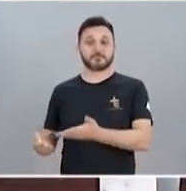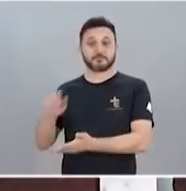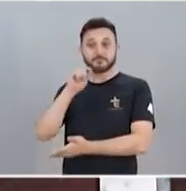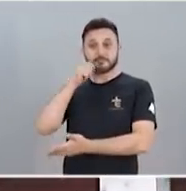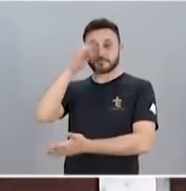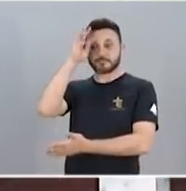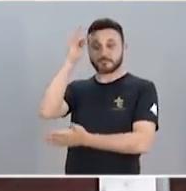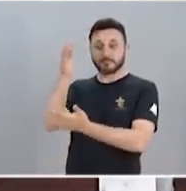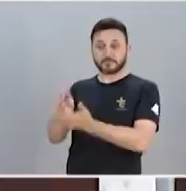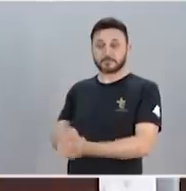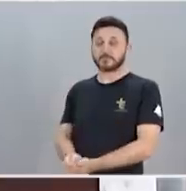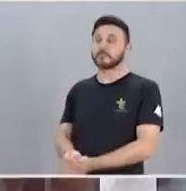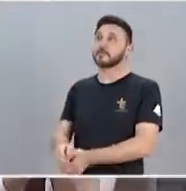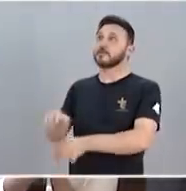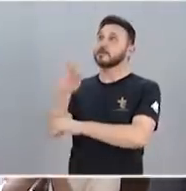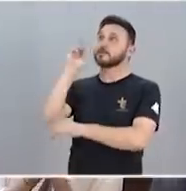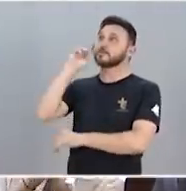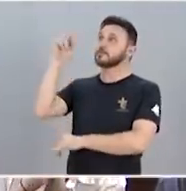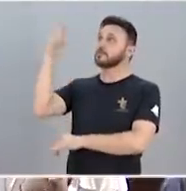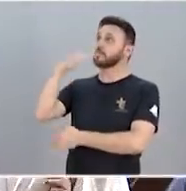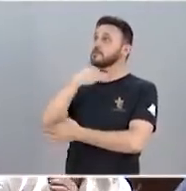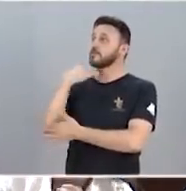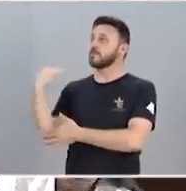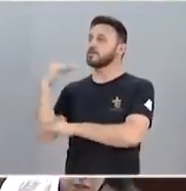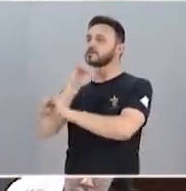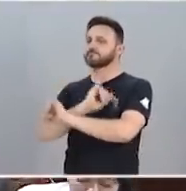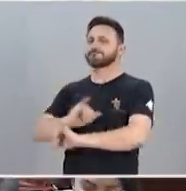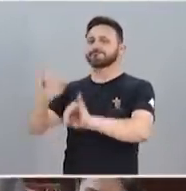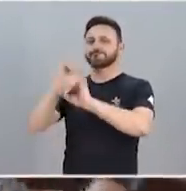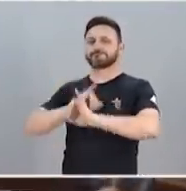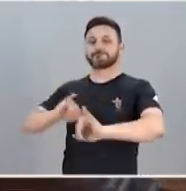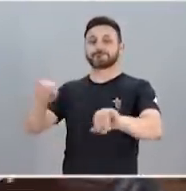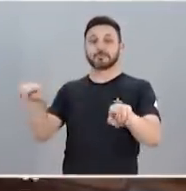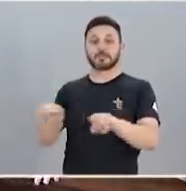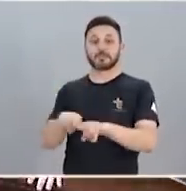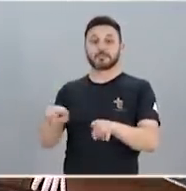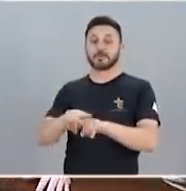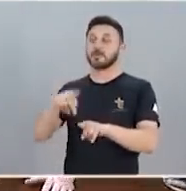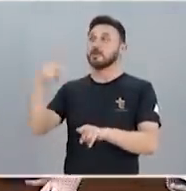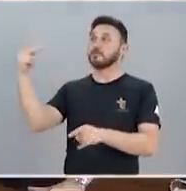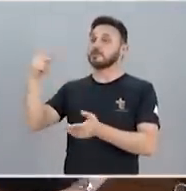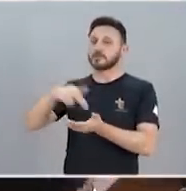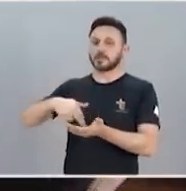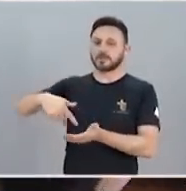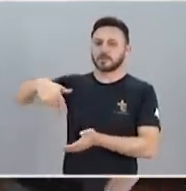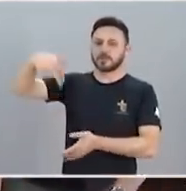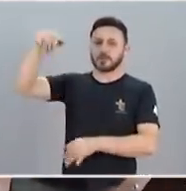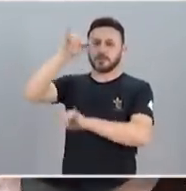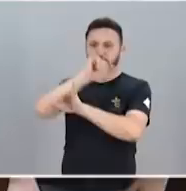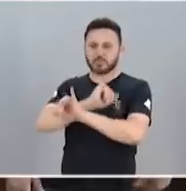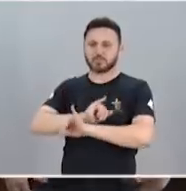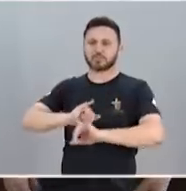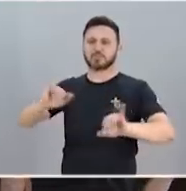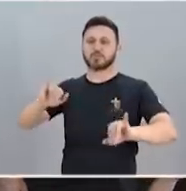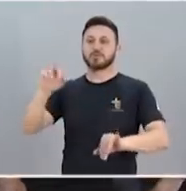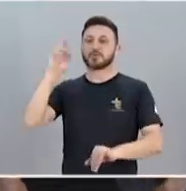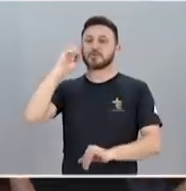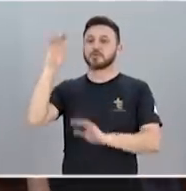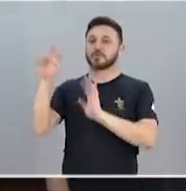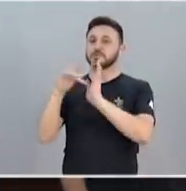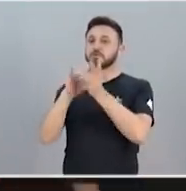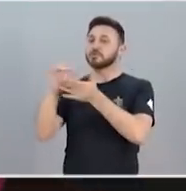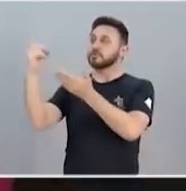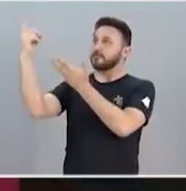Eis o mistério da fé. Anunciamos, Senhor, a vossa morte e proclamamos a vossa